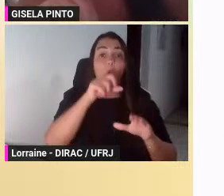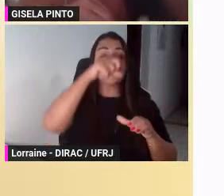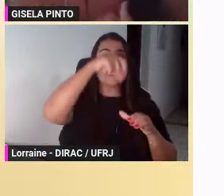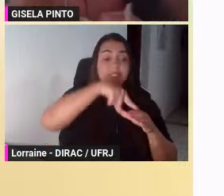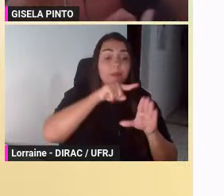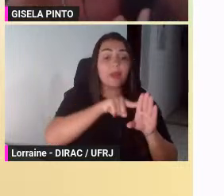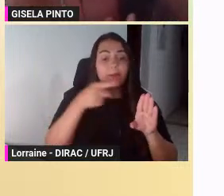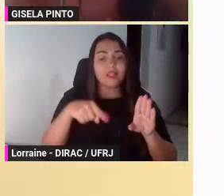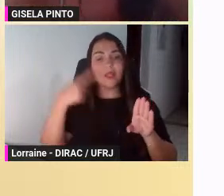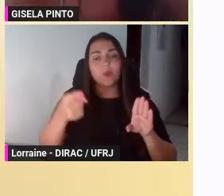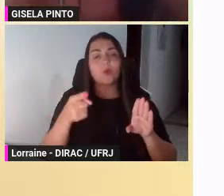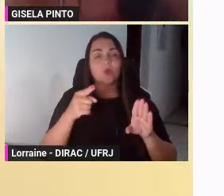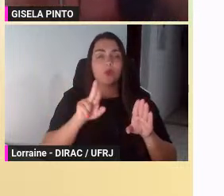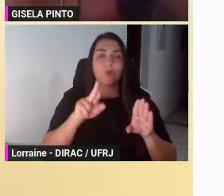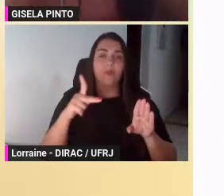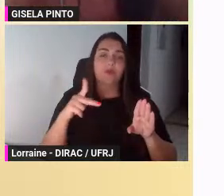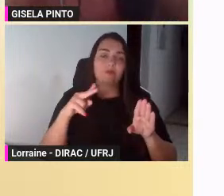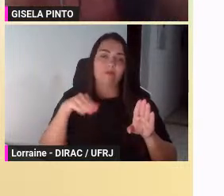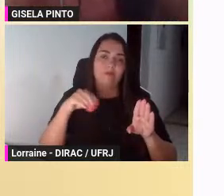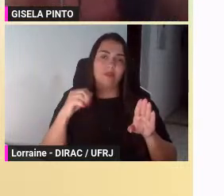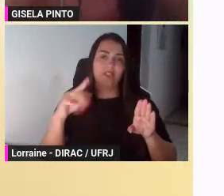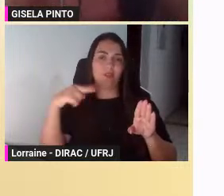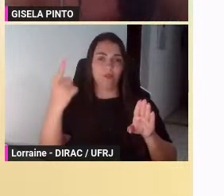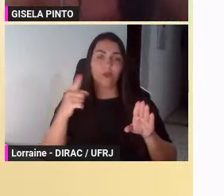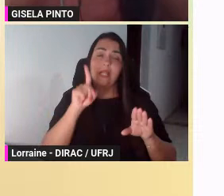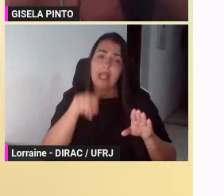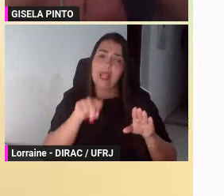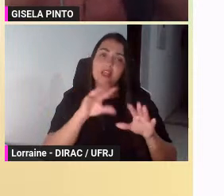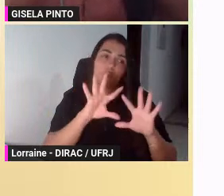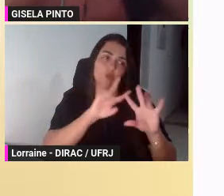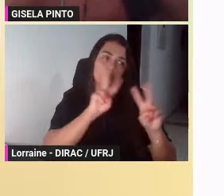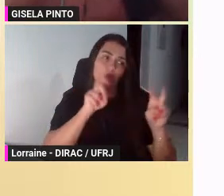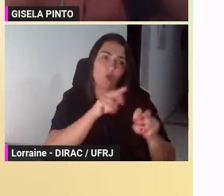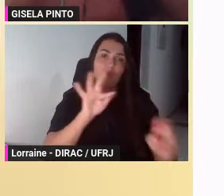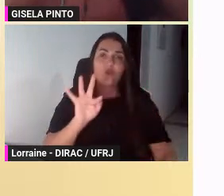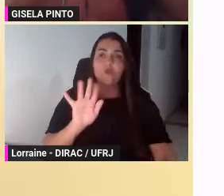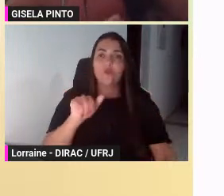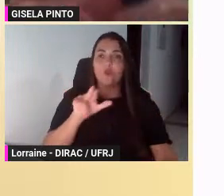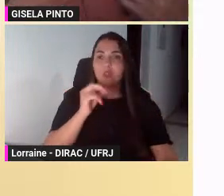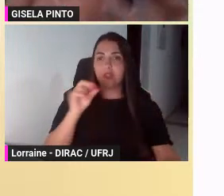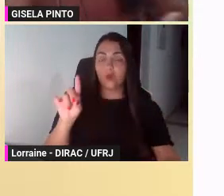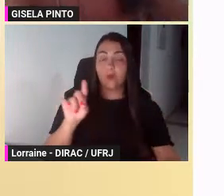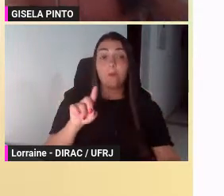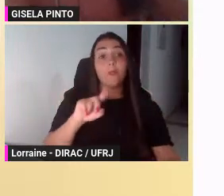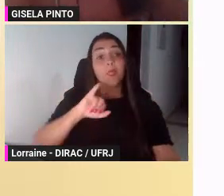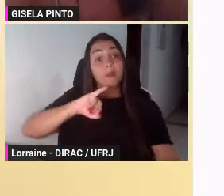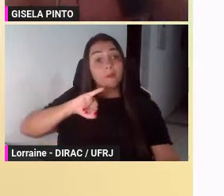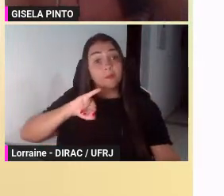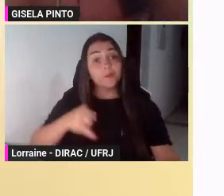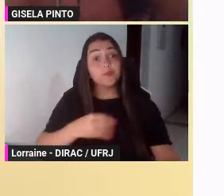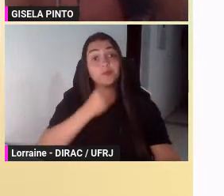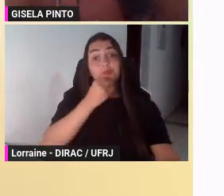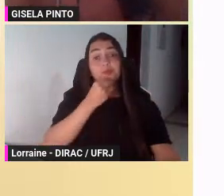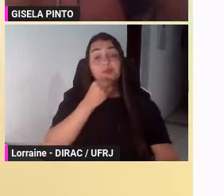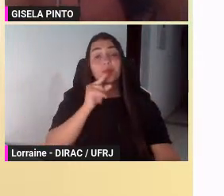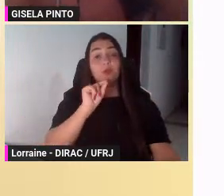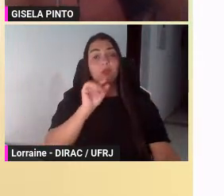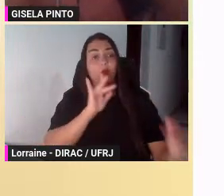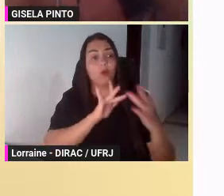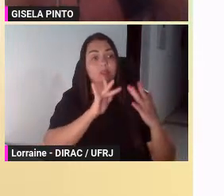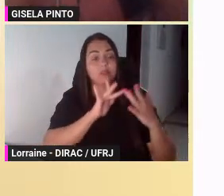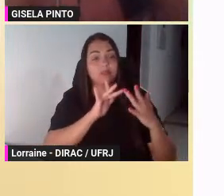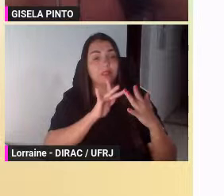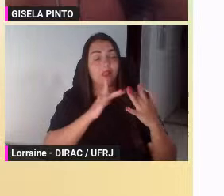uma especialização ligada ao Projeto Fundão, e foi o primeiro momento em que eu tive essa convivência com a pós-graduação, em que